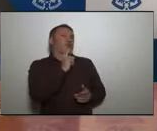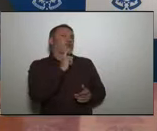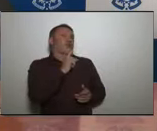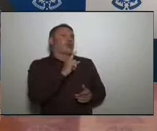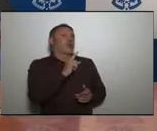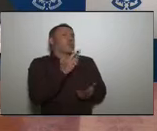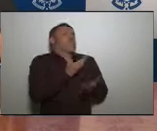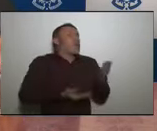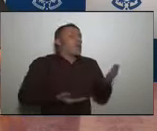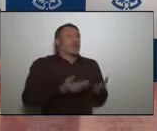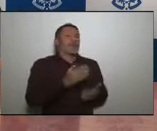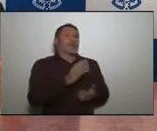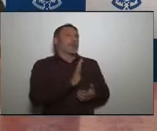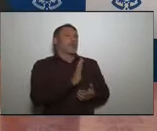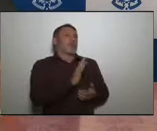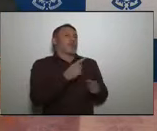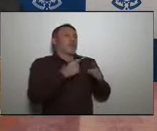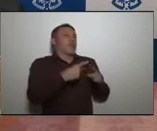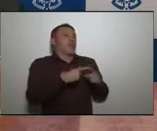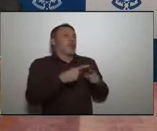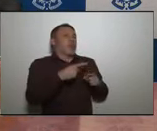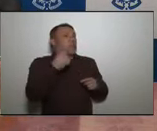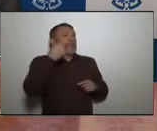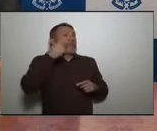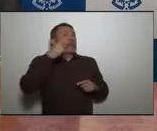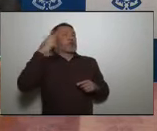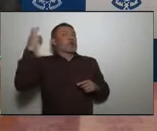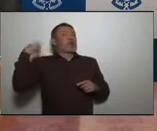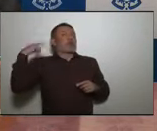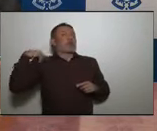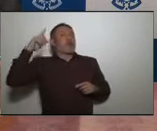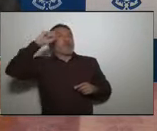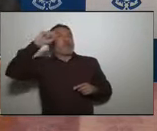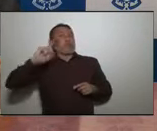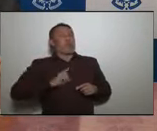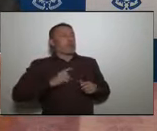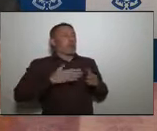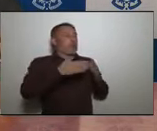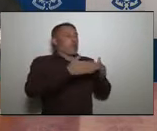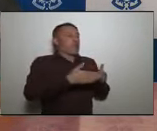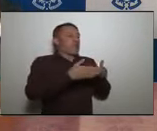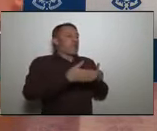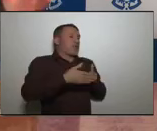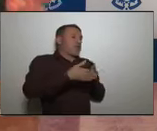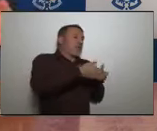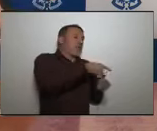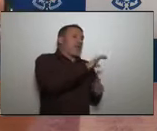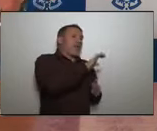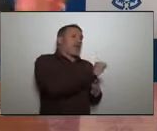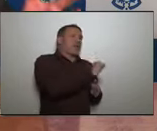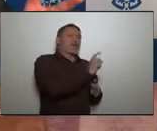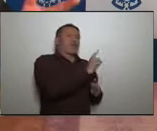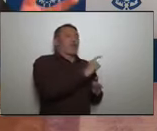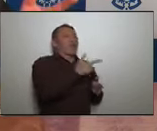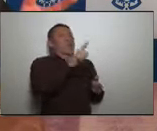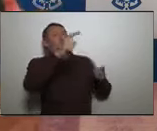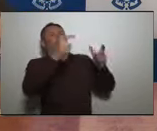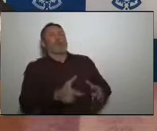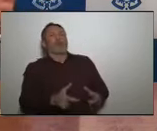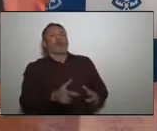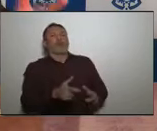atrasando porque ele disse que por uma decisão superior à dele, né, a dele, então deve ser uma decisão de algum governo, tá